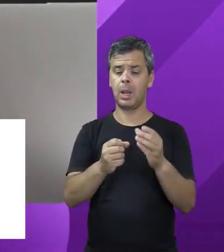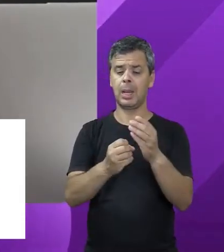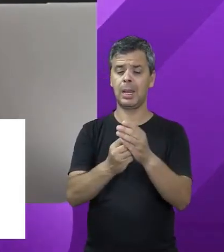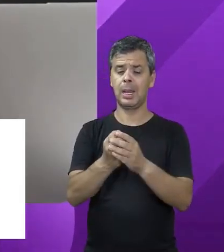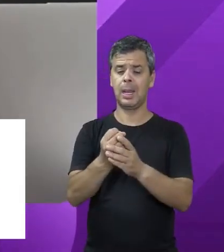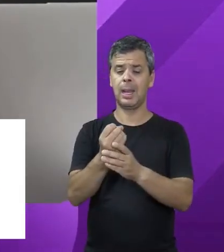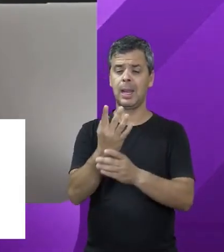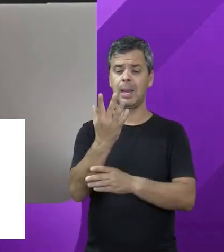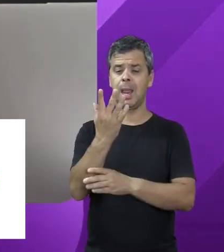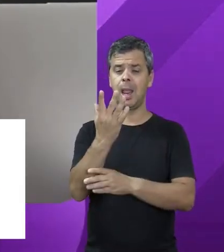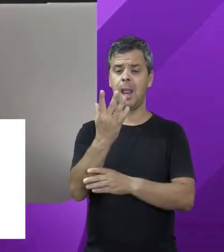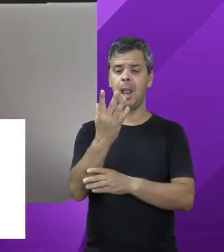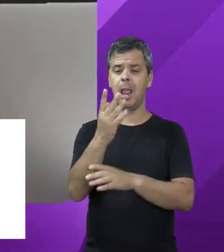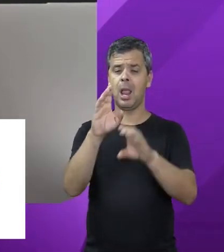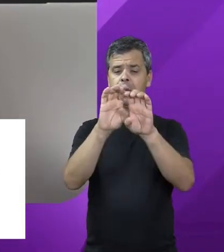uma família